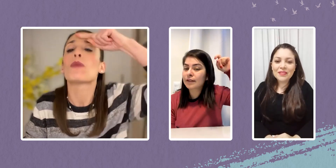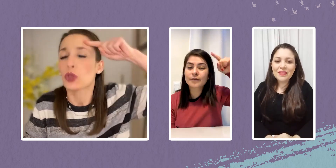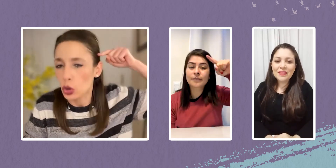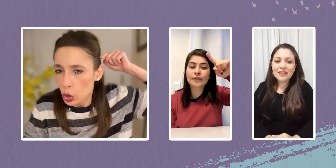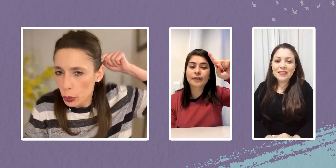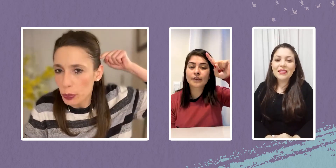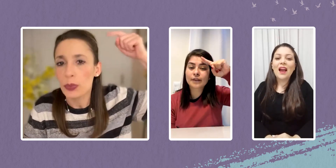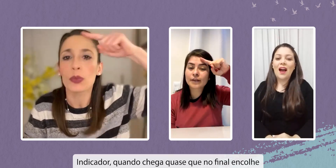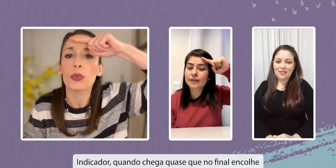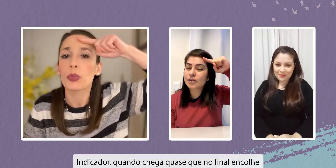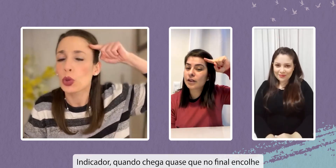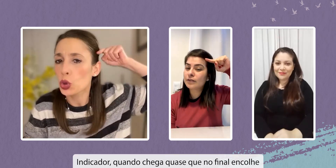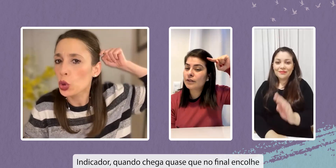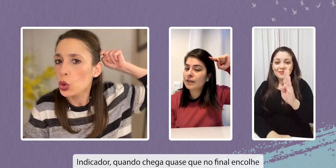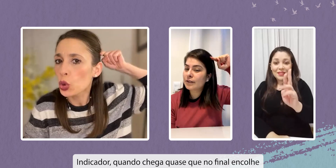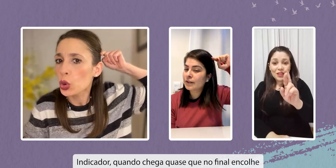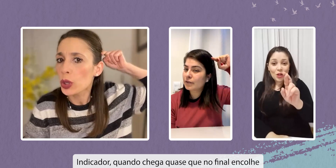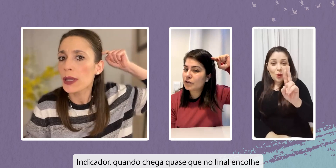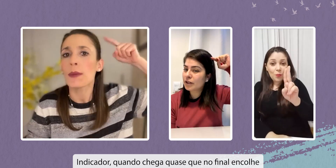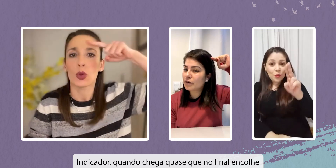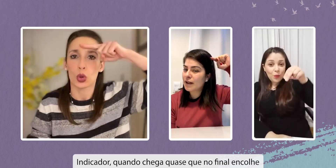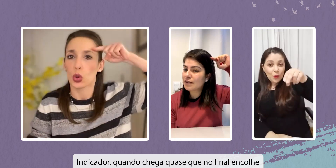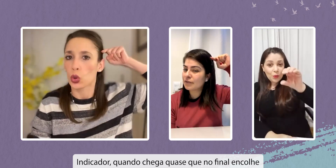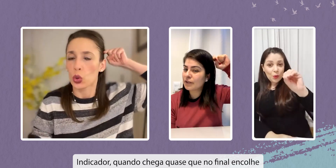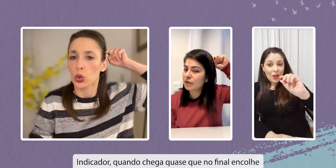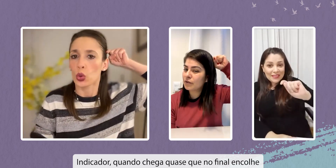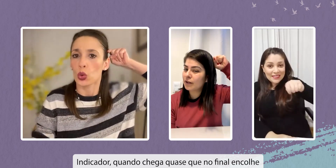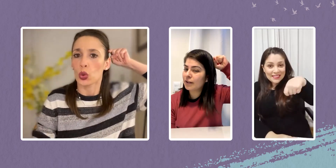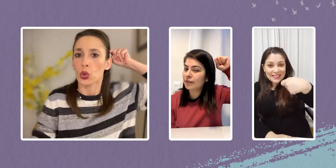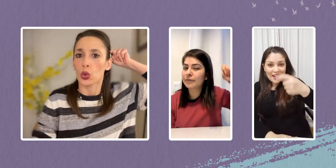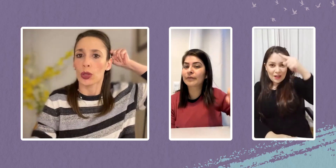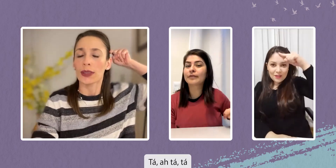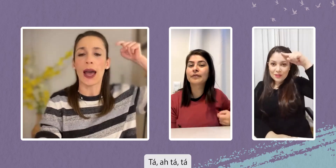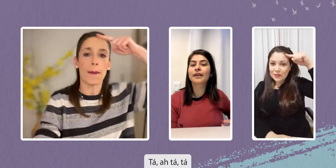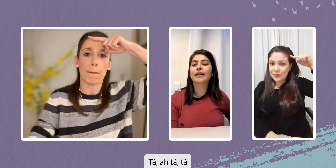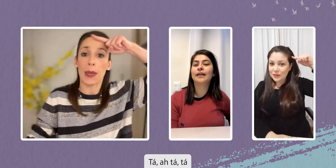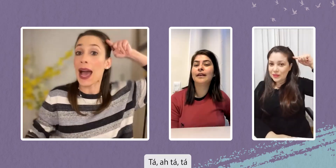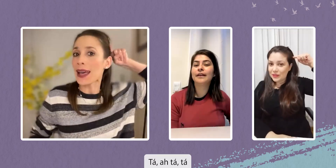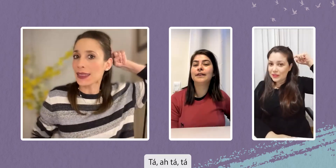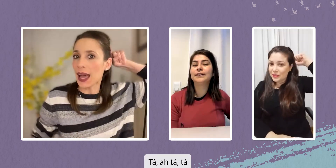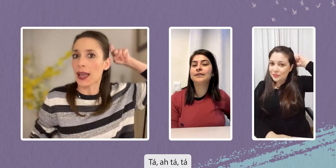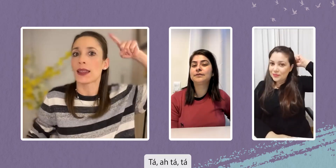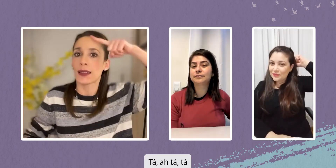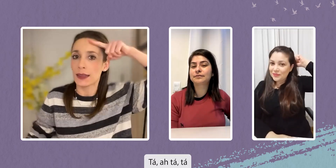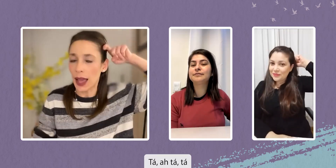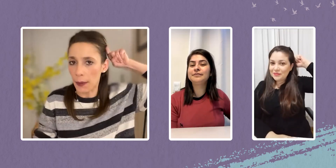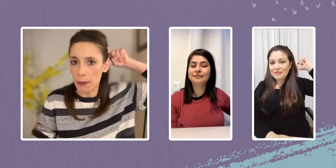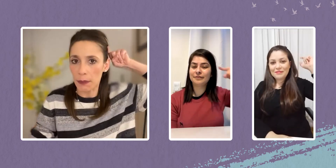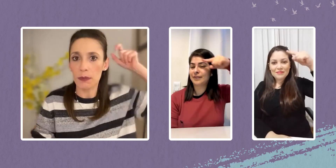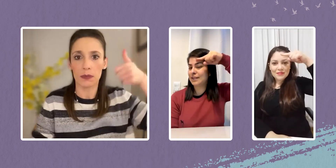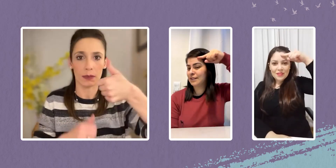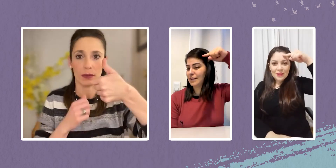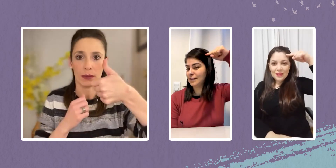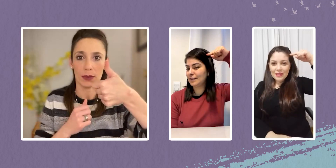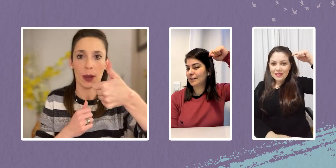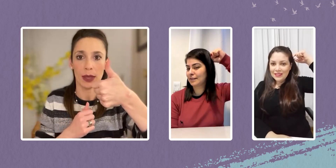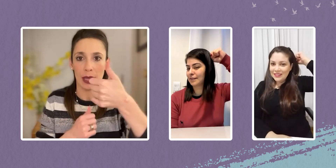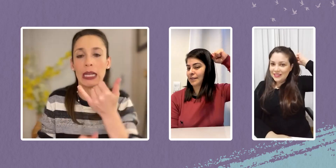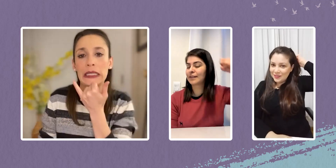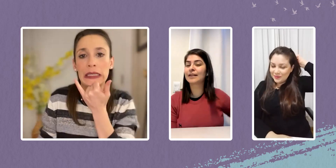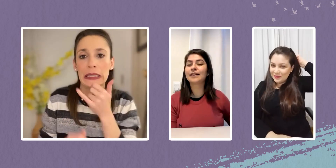sim, indicador. Quando chega quase que no final, encolhe. Tá. Ah, tá. Tá. Sim.